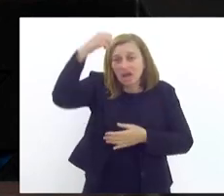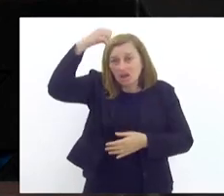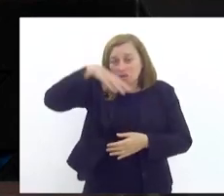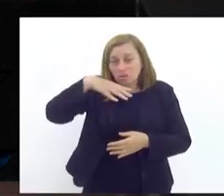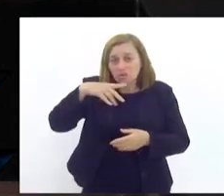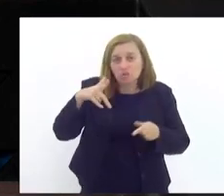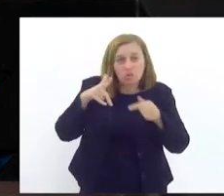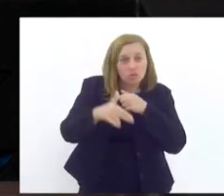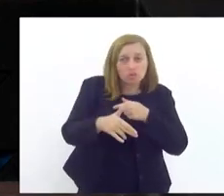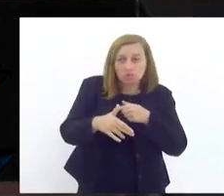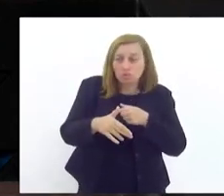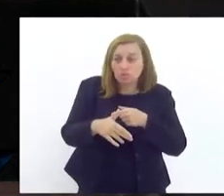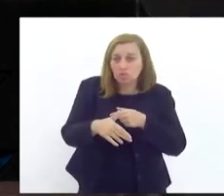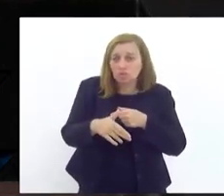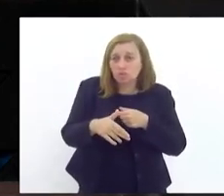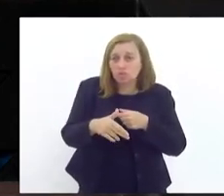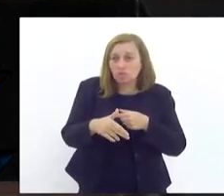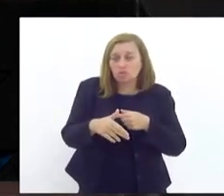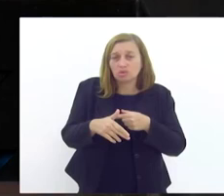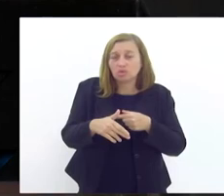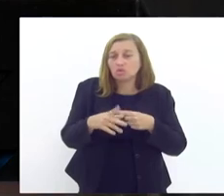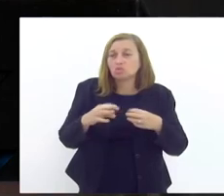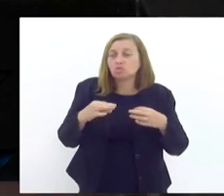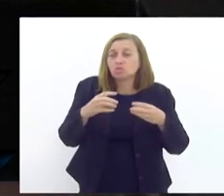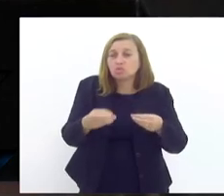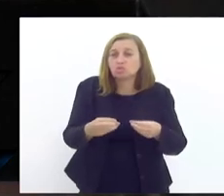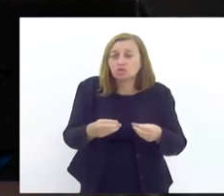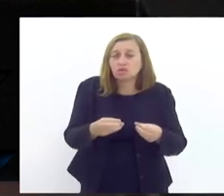foi lá e cortou eu não sei mais o que fazer